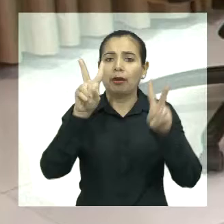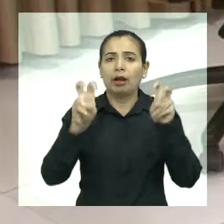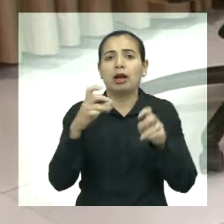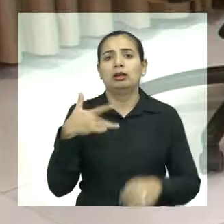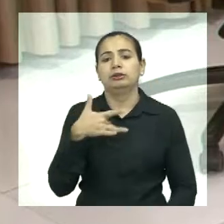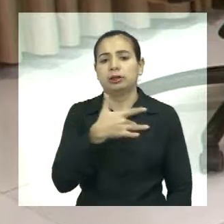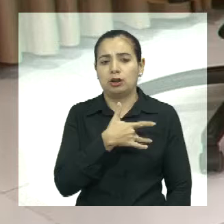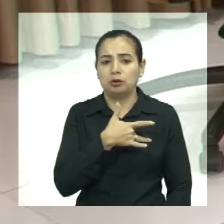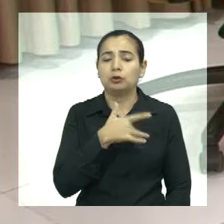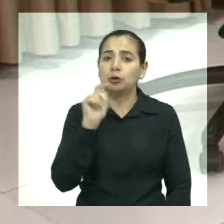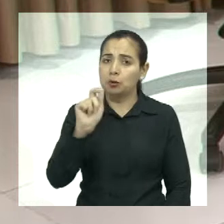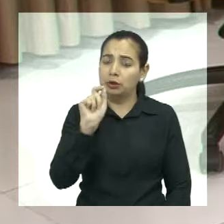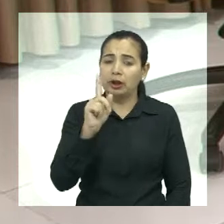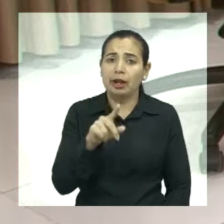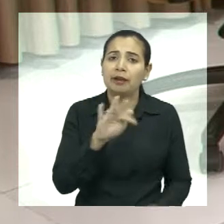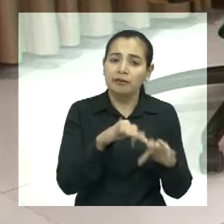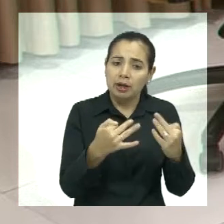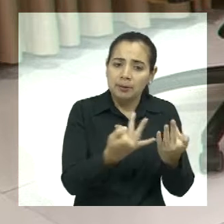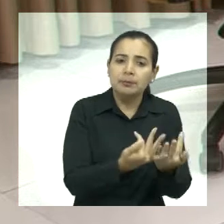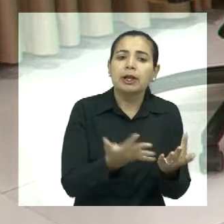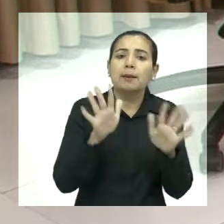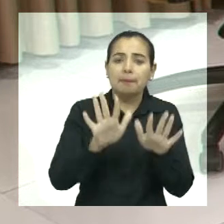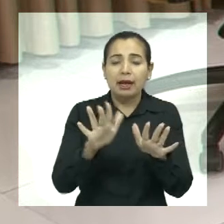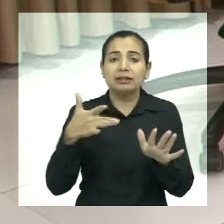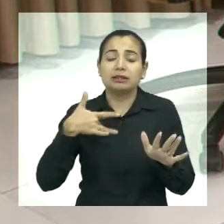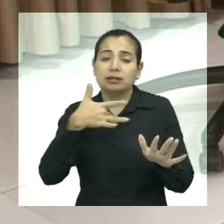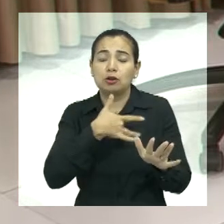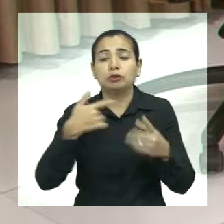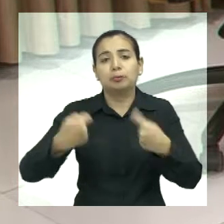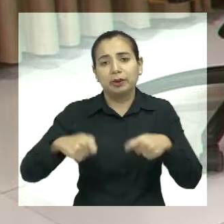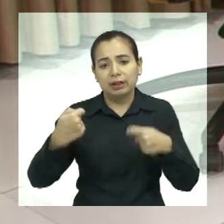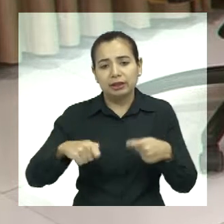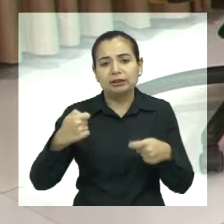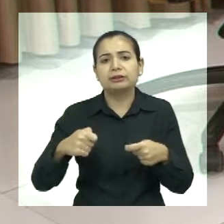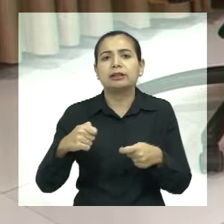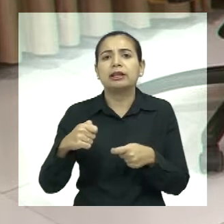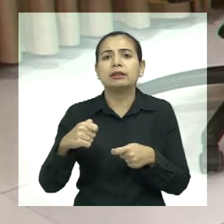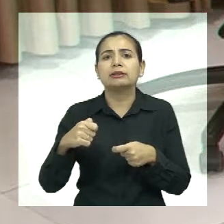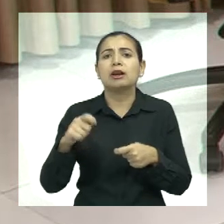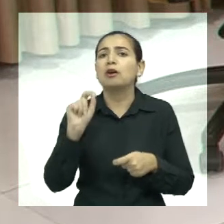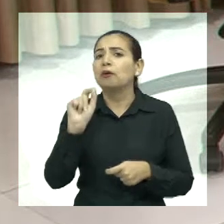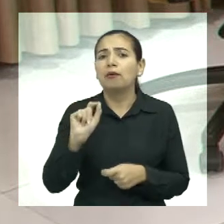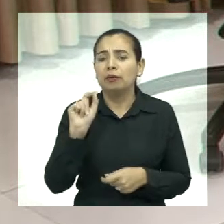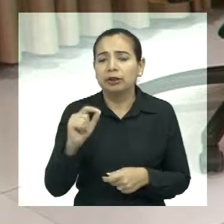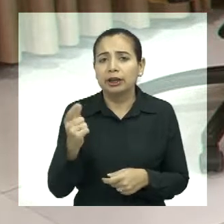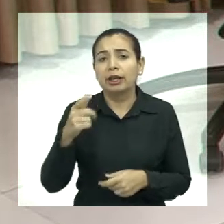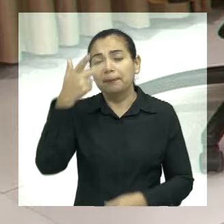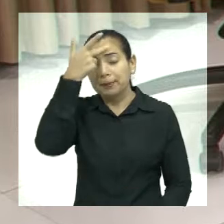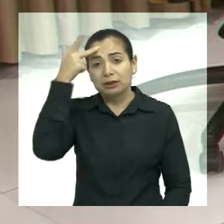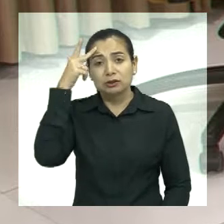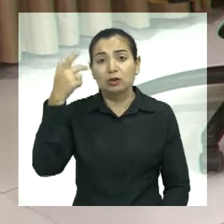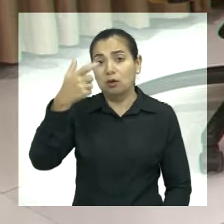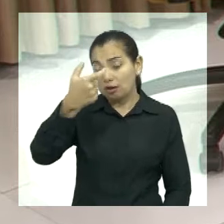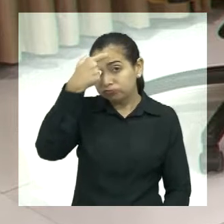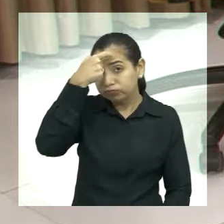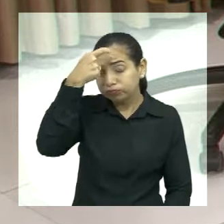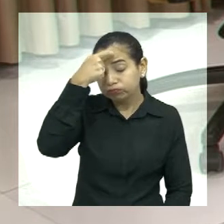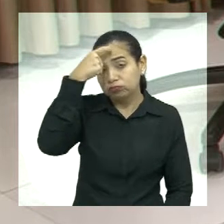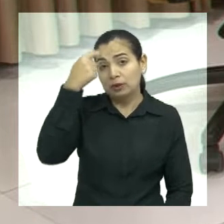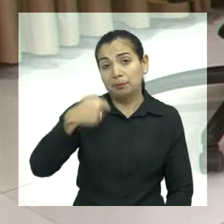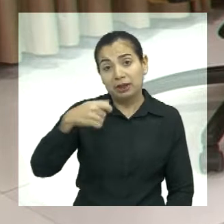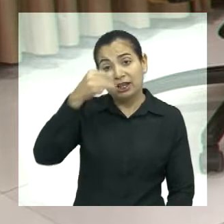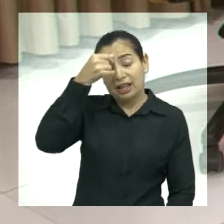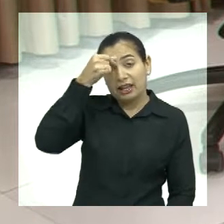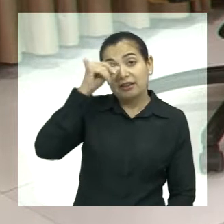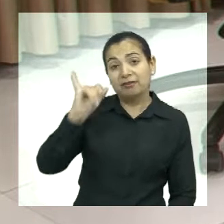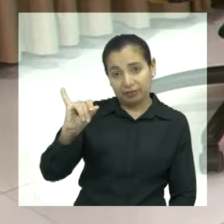da família são etapas, mas é a questão da saúde e as pessoas precisam cada vez mais, doutor, se conscientizar que a prevenção, seja